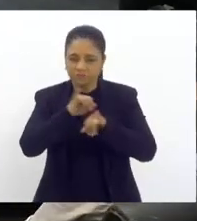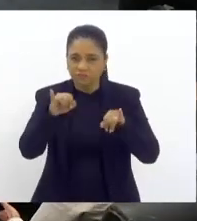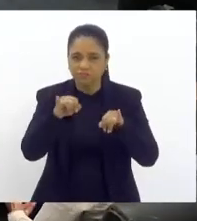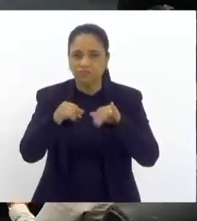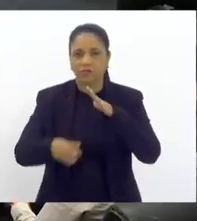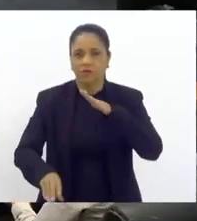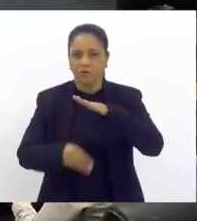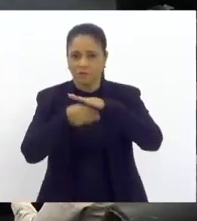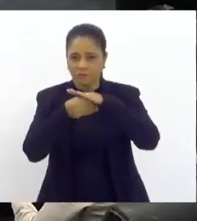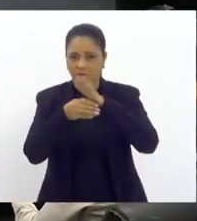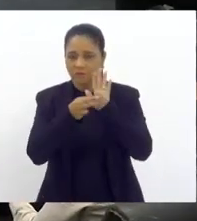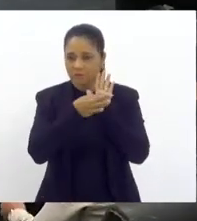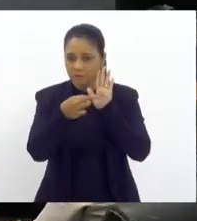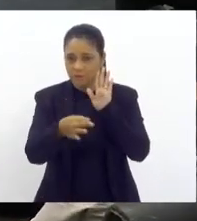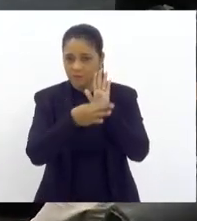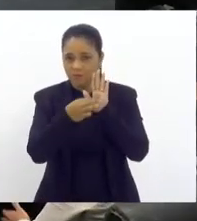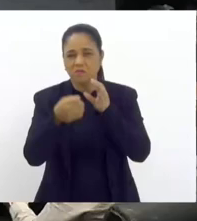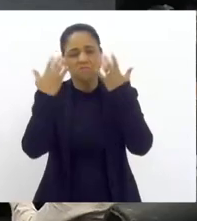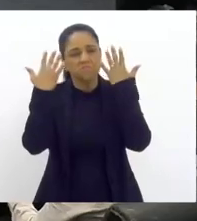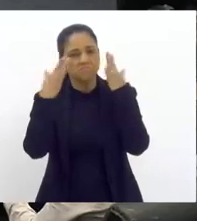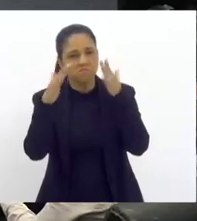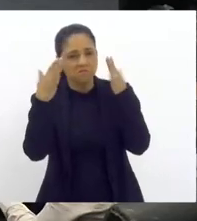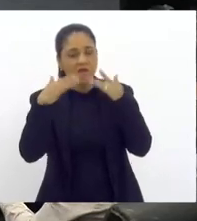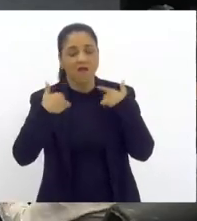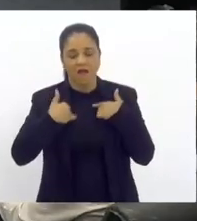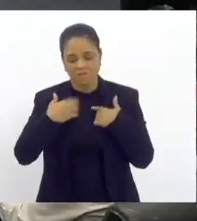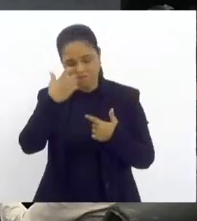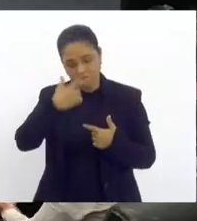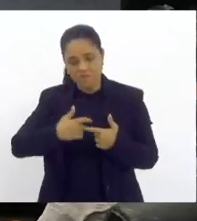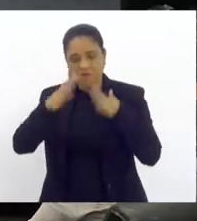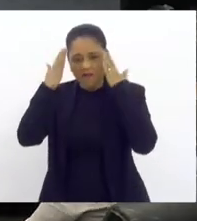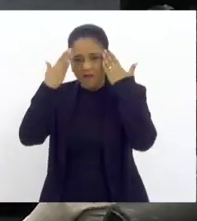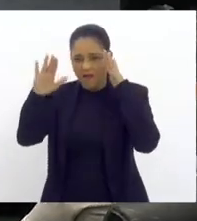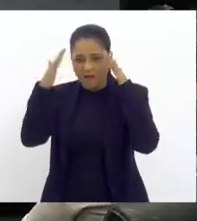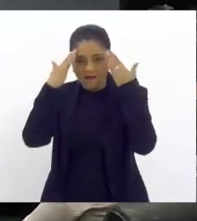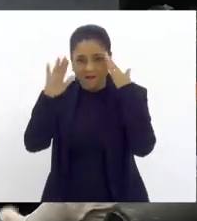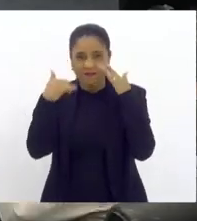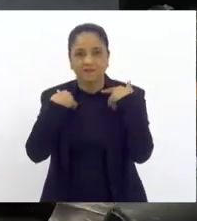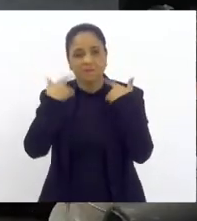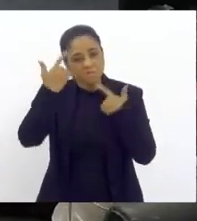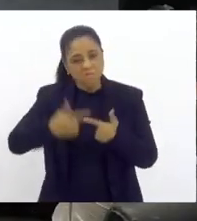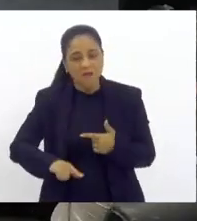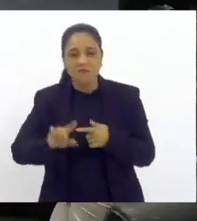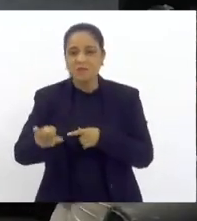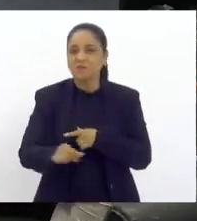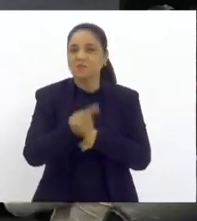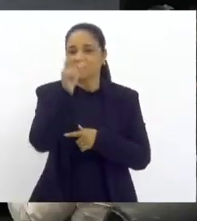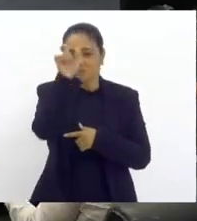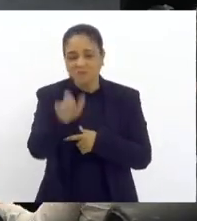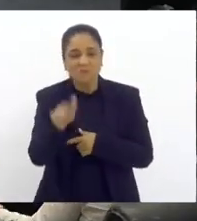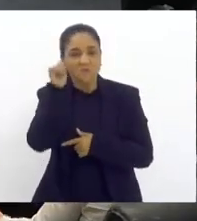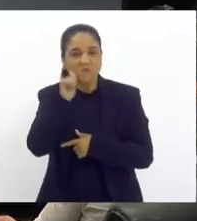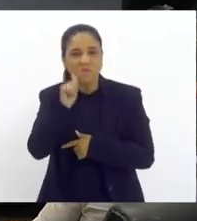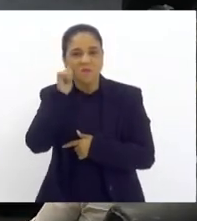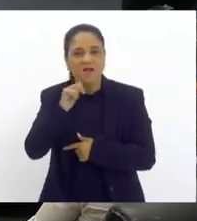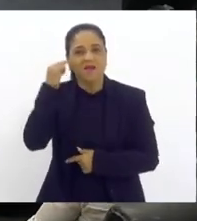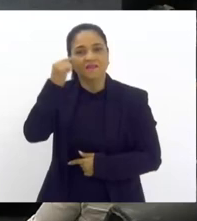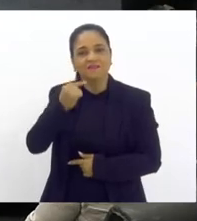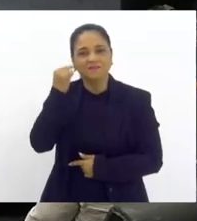parabenizar e falar da nossa alegria de ter mais uma deputada presidindo uma sessão dessa casa num